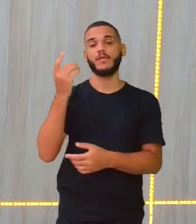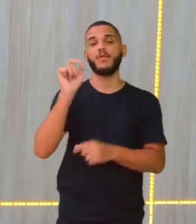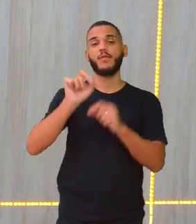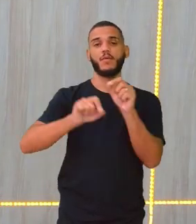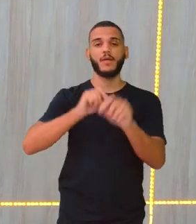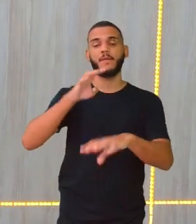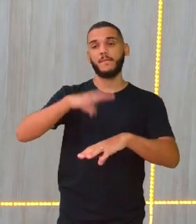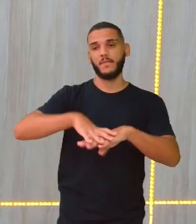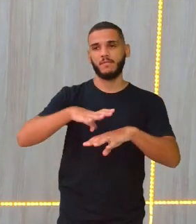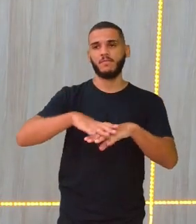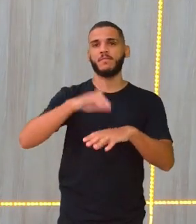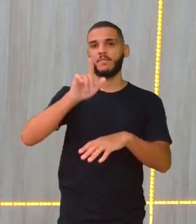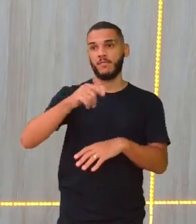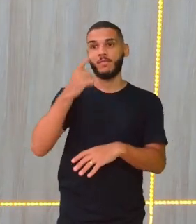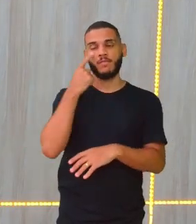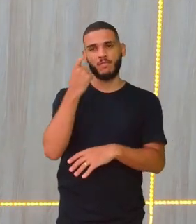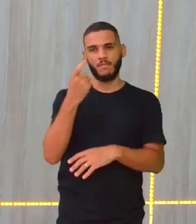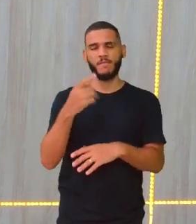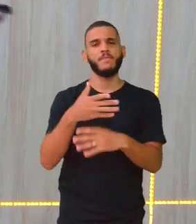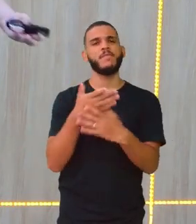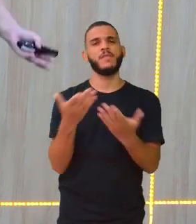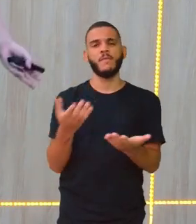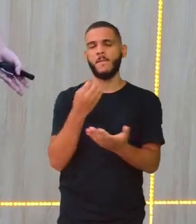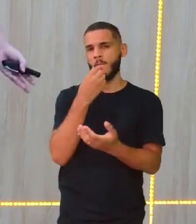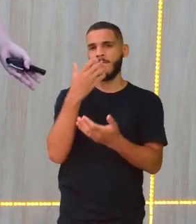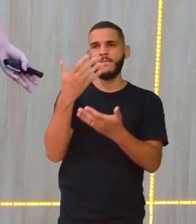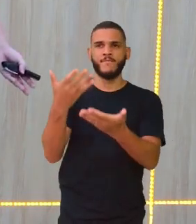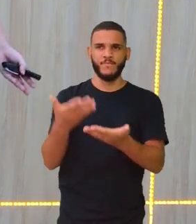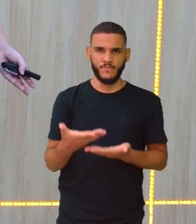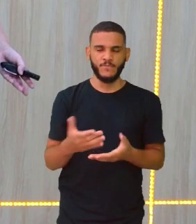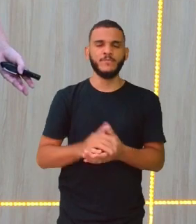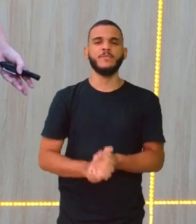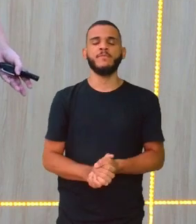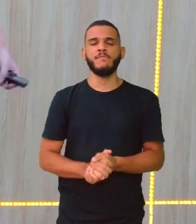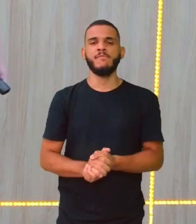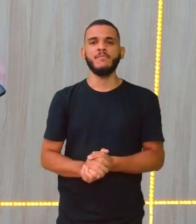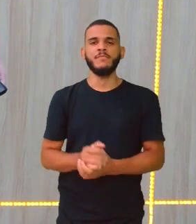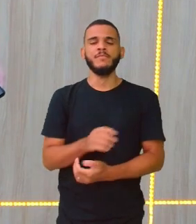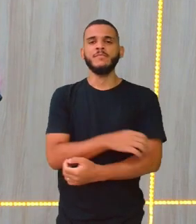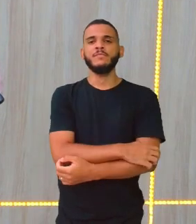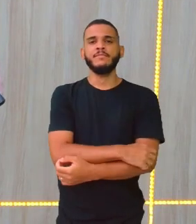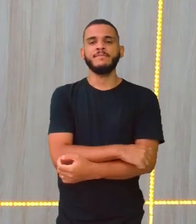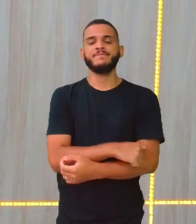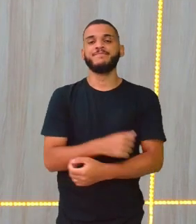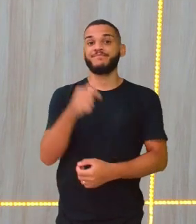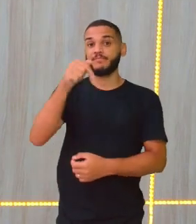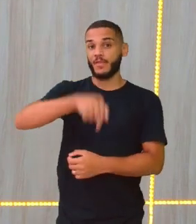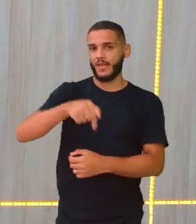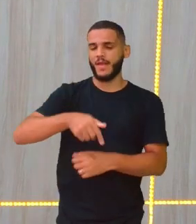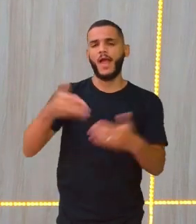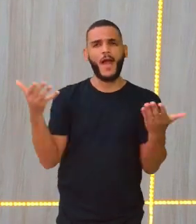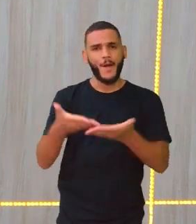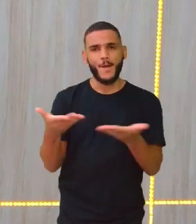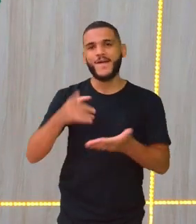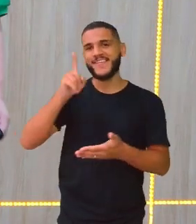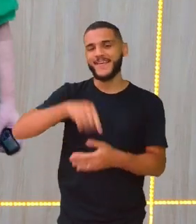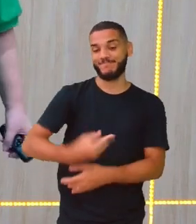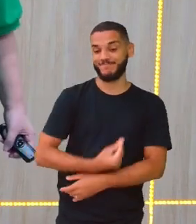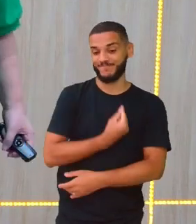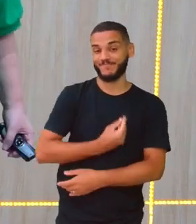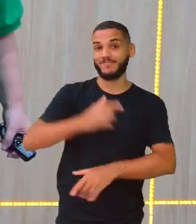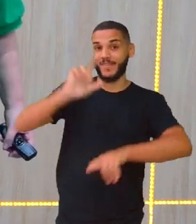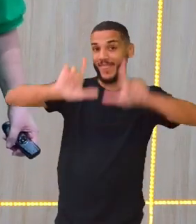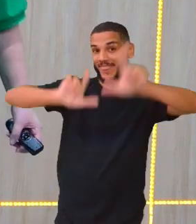que interessante? Bem, mas sejam todos bem-vindos ao nosso canal. Aqui, agora, uma aula ao vivo pela